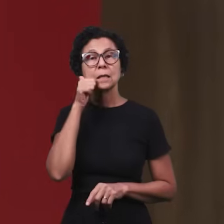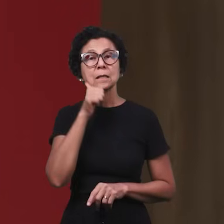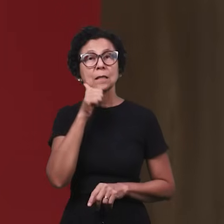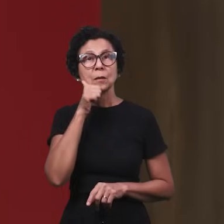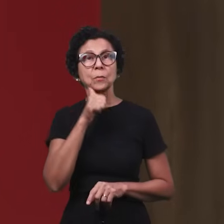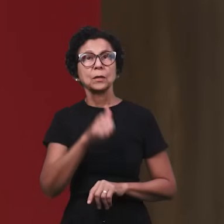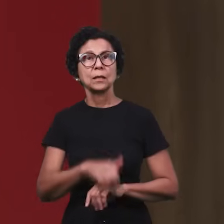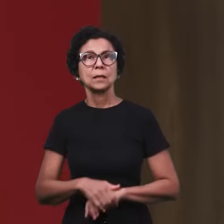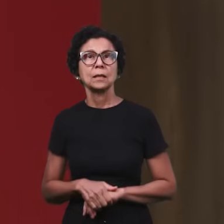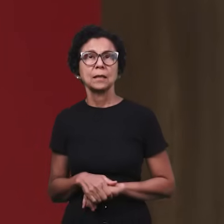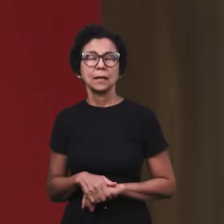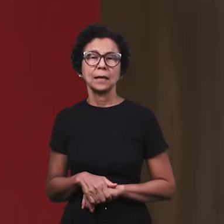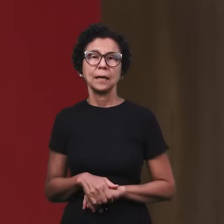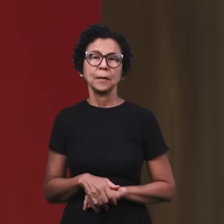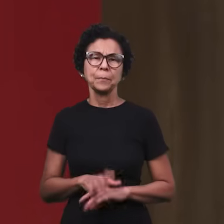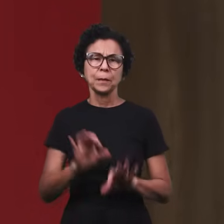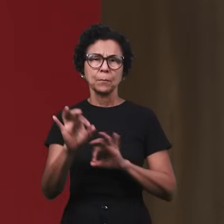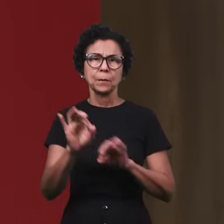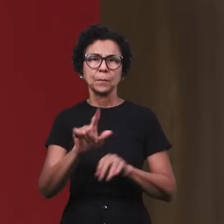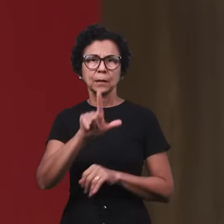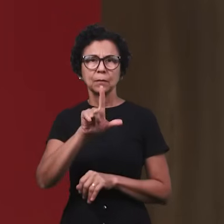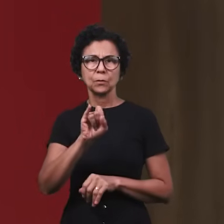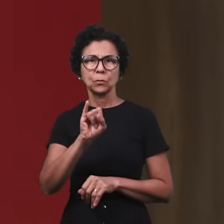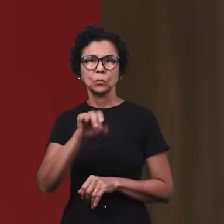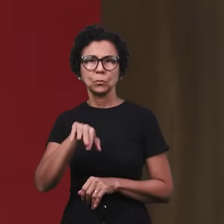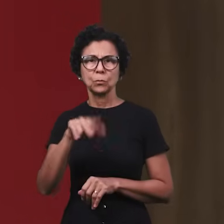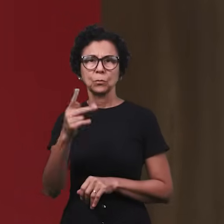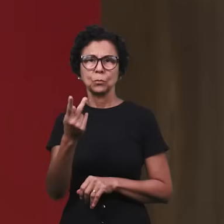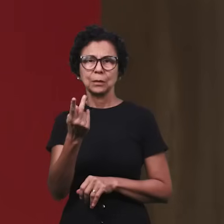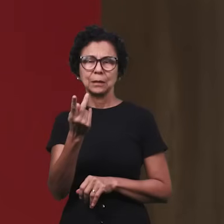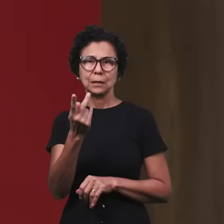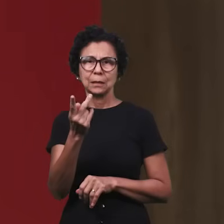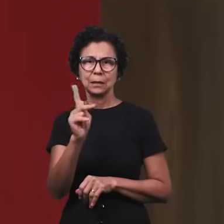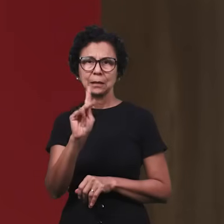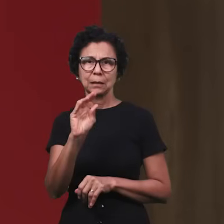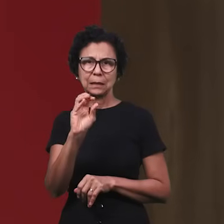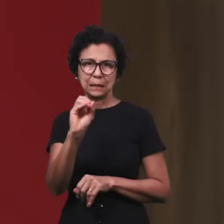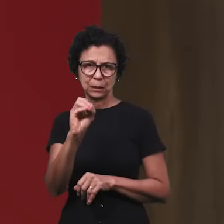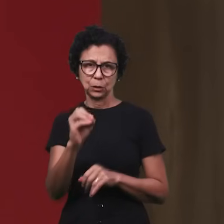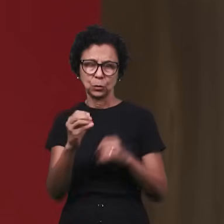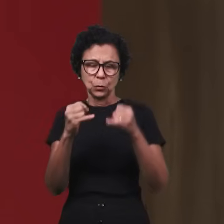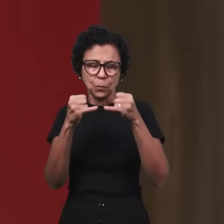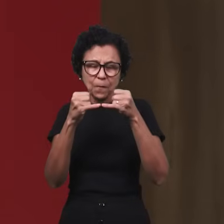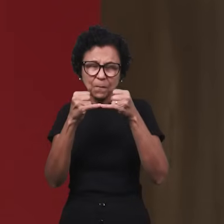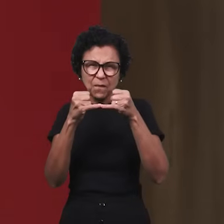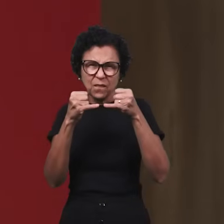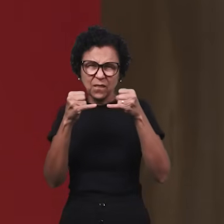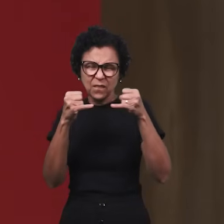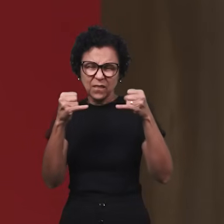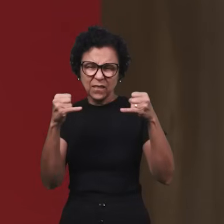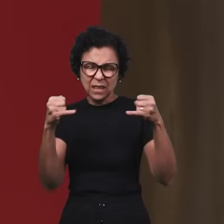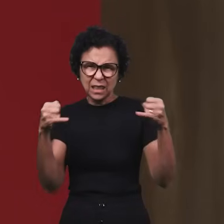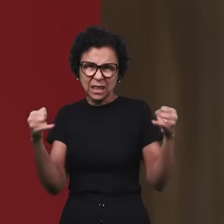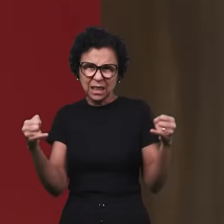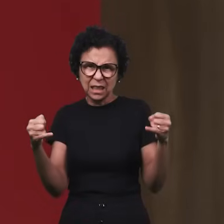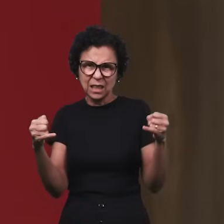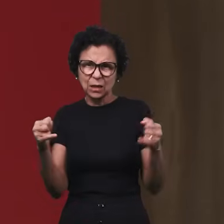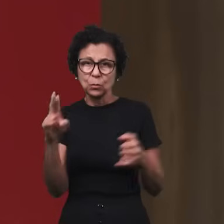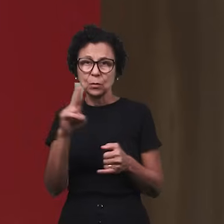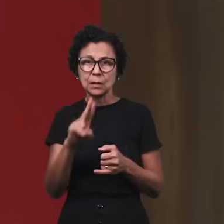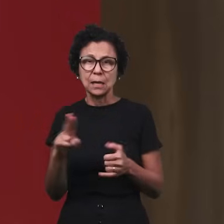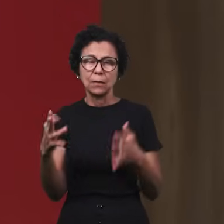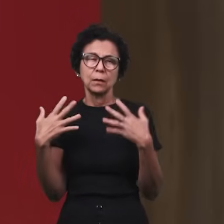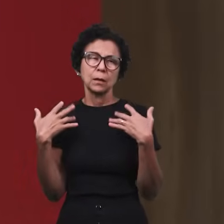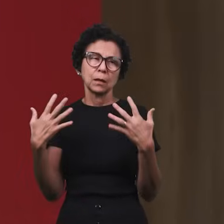buscava o linho. O linho já era considerada a fibra do calor, porque ele era um tecido mais